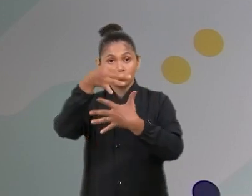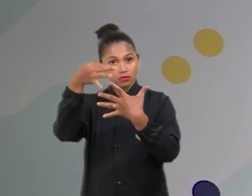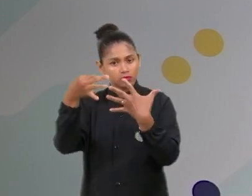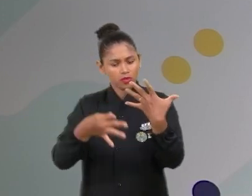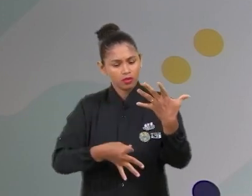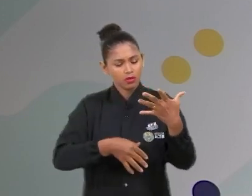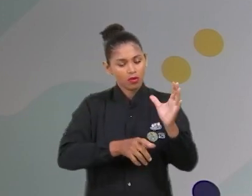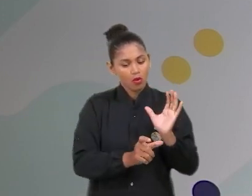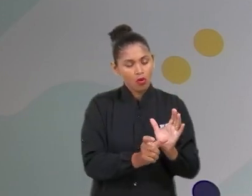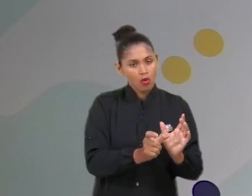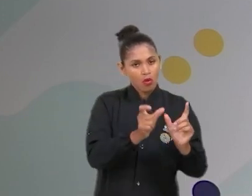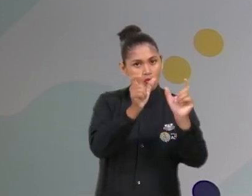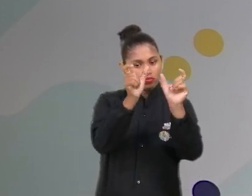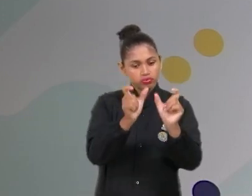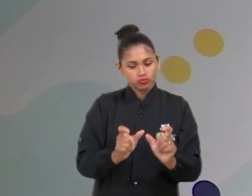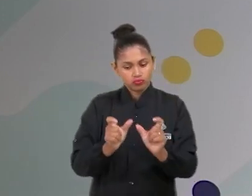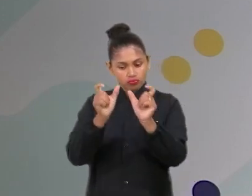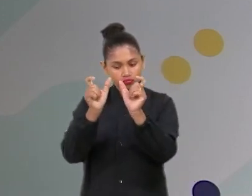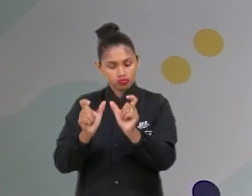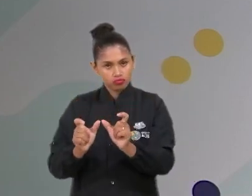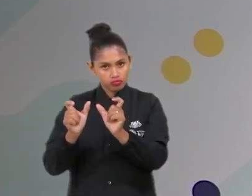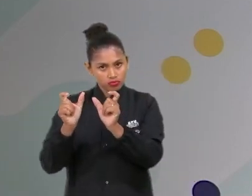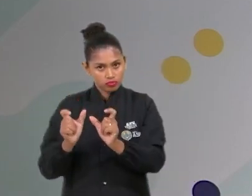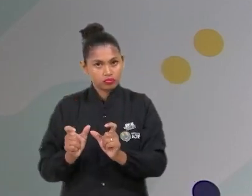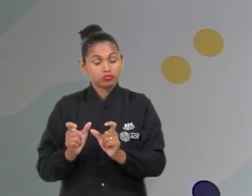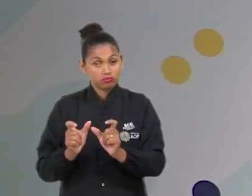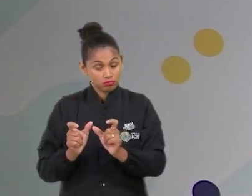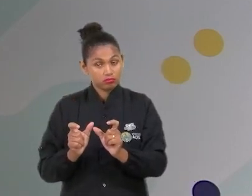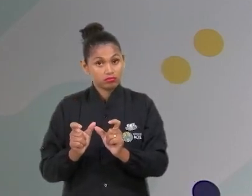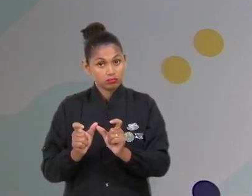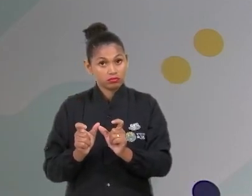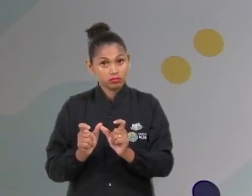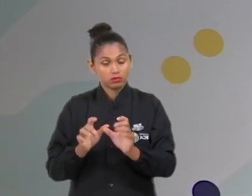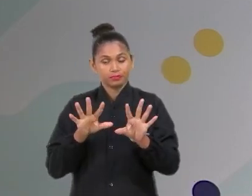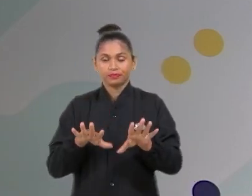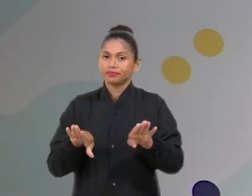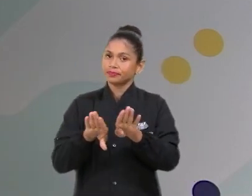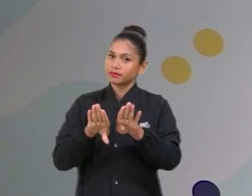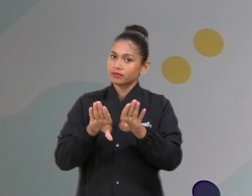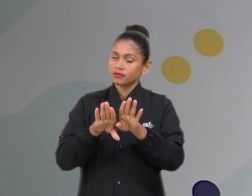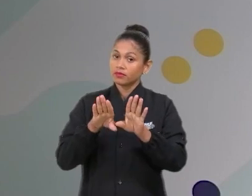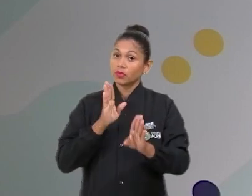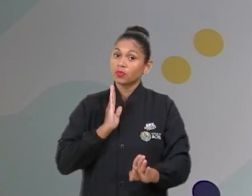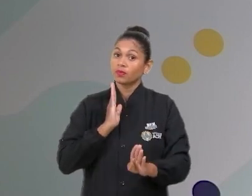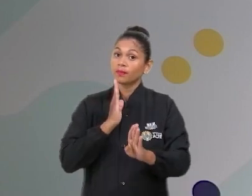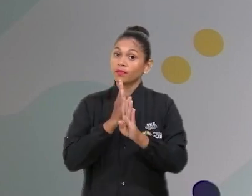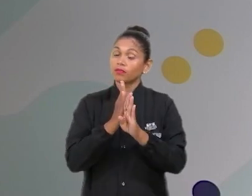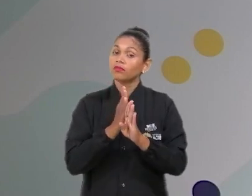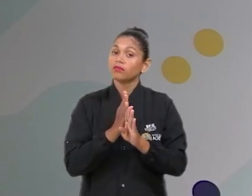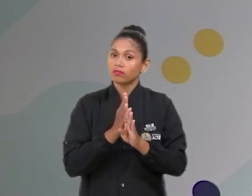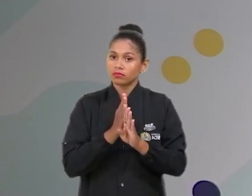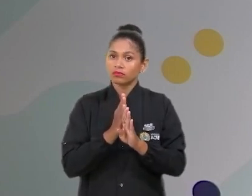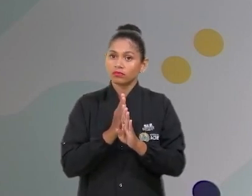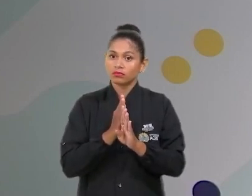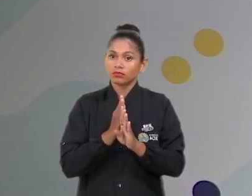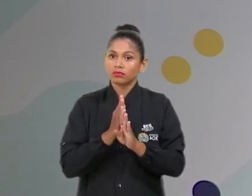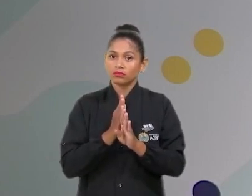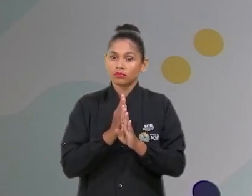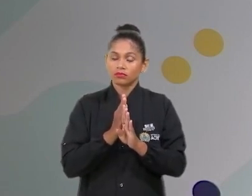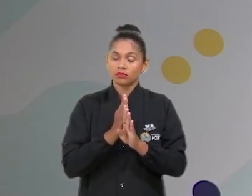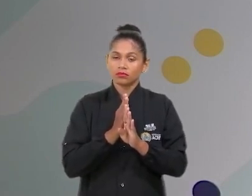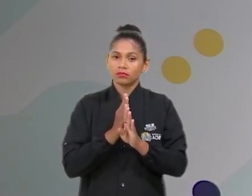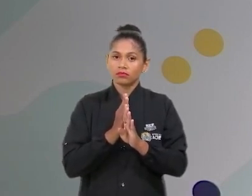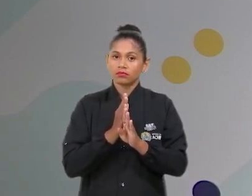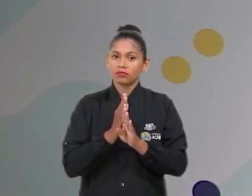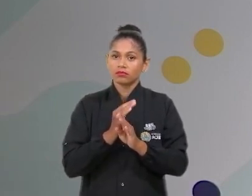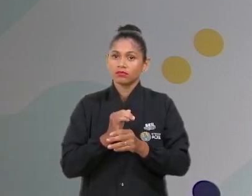cada camada. E, da mesma forma, podemos identificar, através da tabela